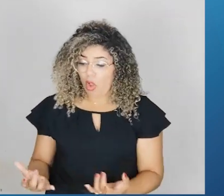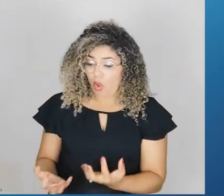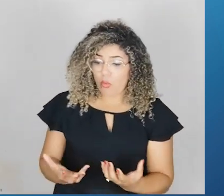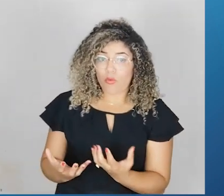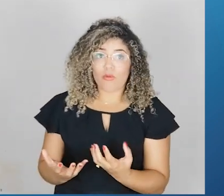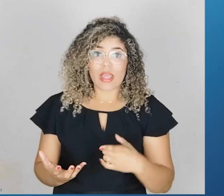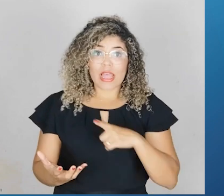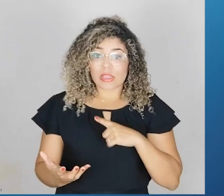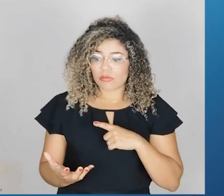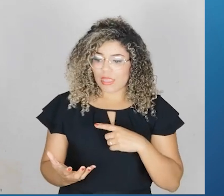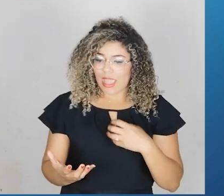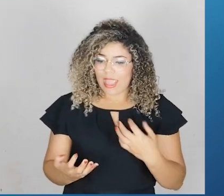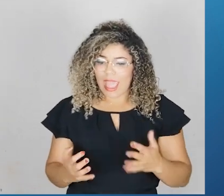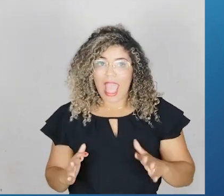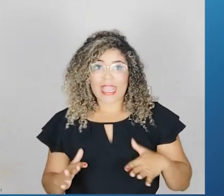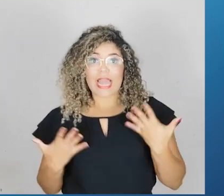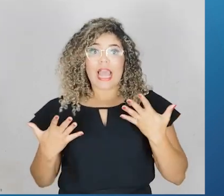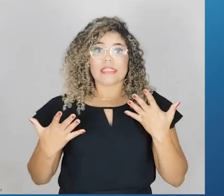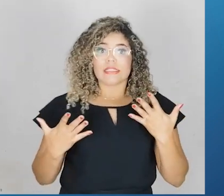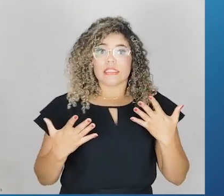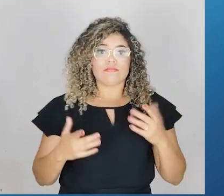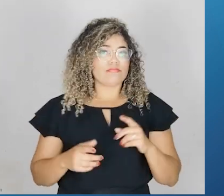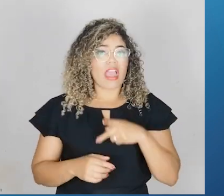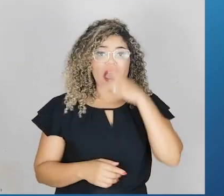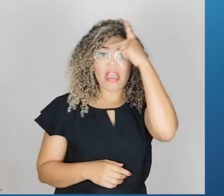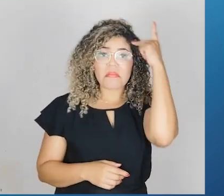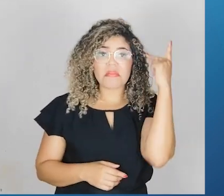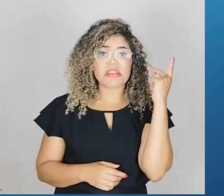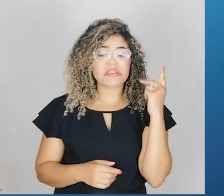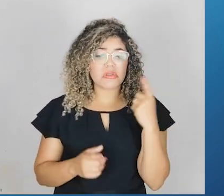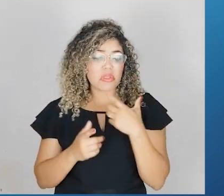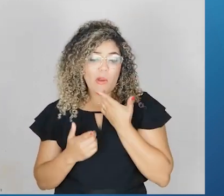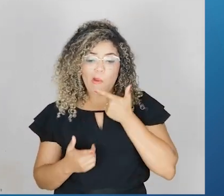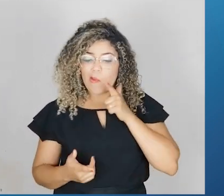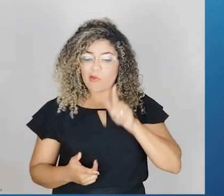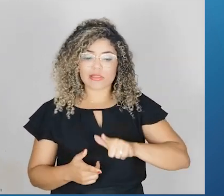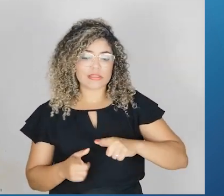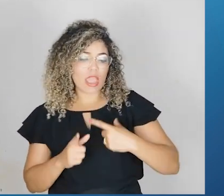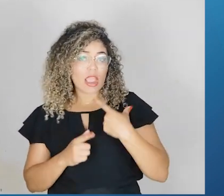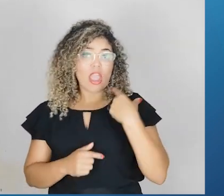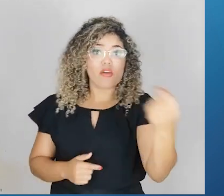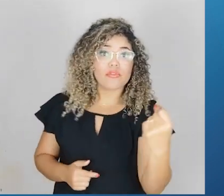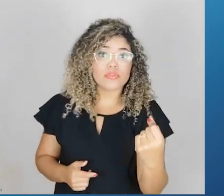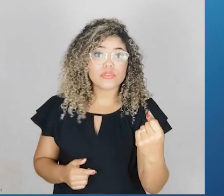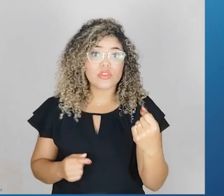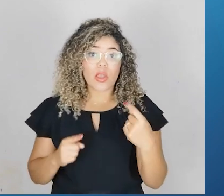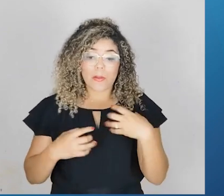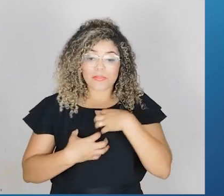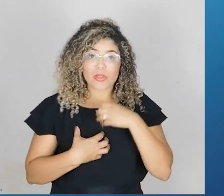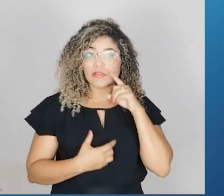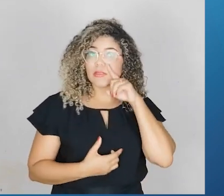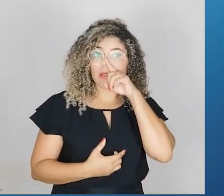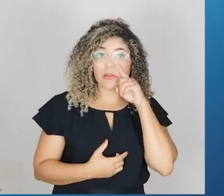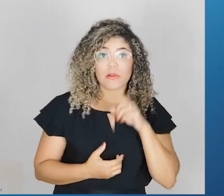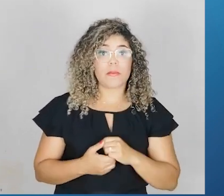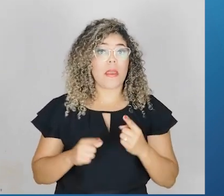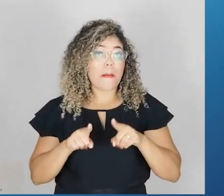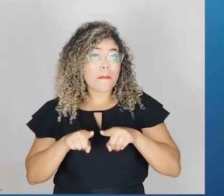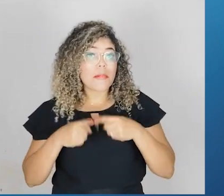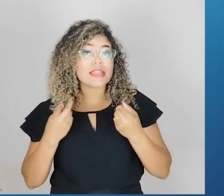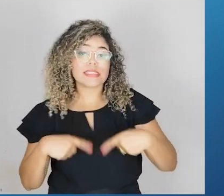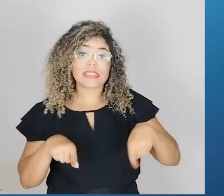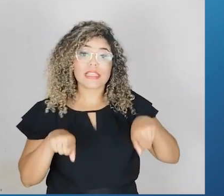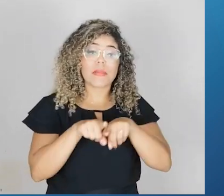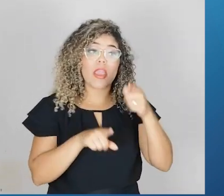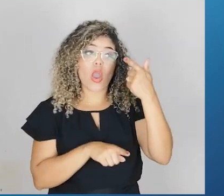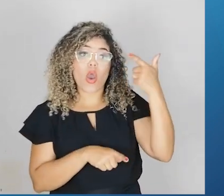aquele estímulo exagerado de fuga naquele momento. Então, ele não tem noção muitas vezes do perigo que está correndo. Nós também temos aquelas